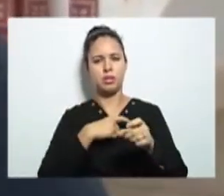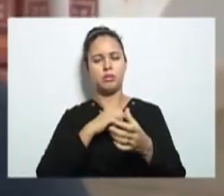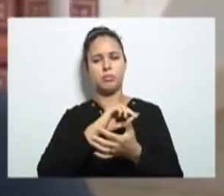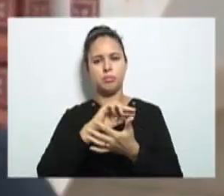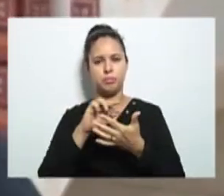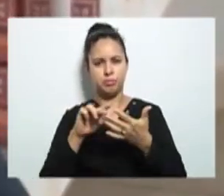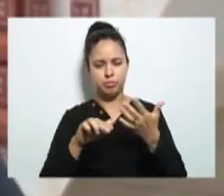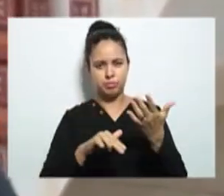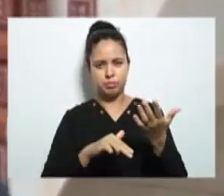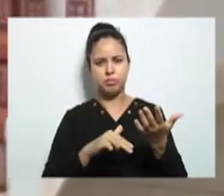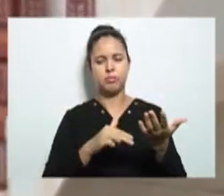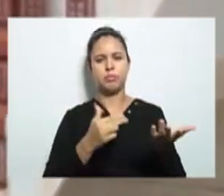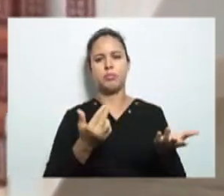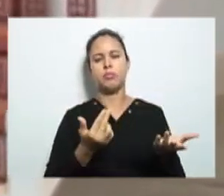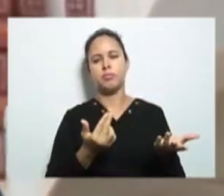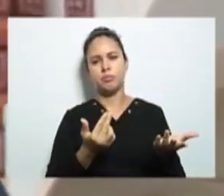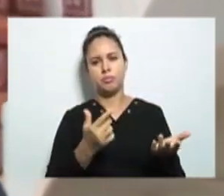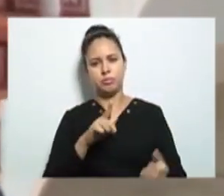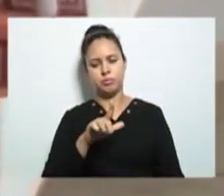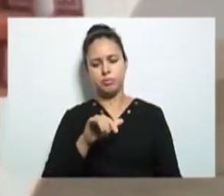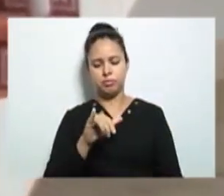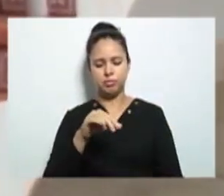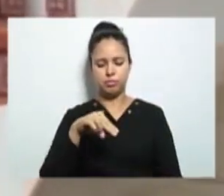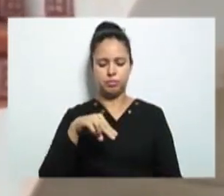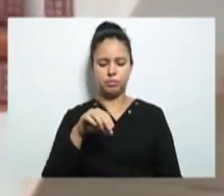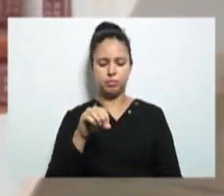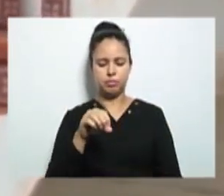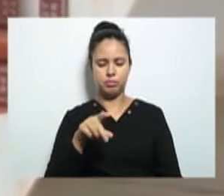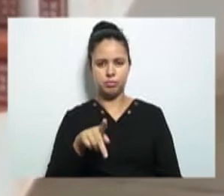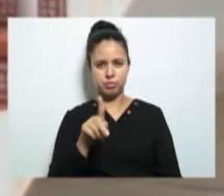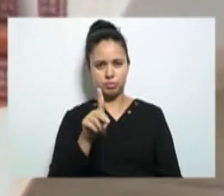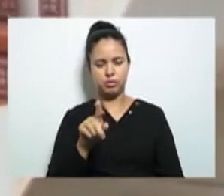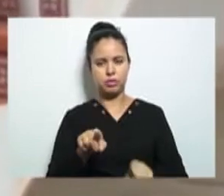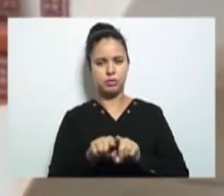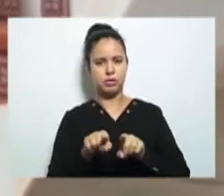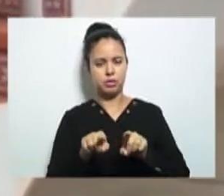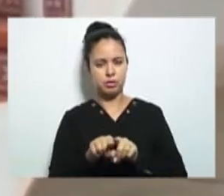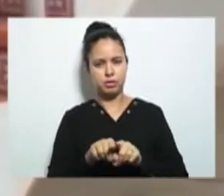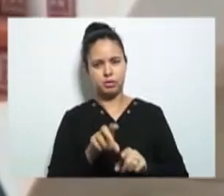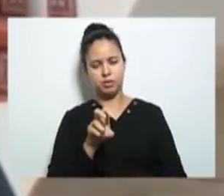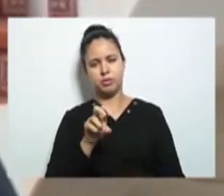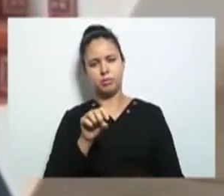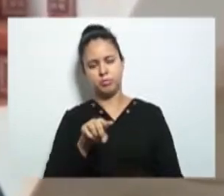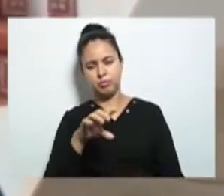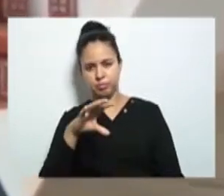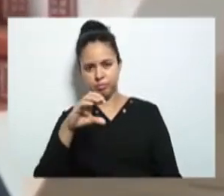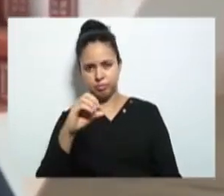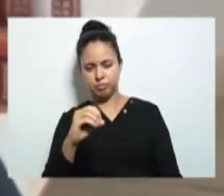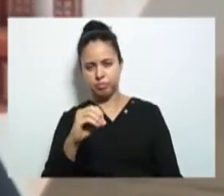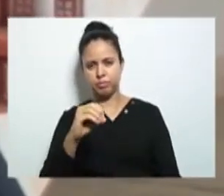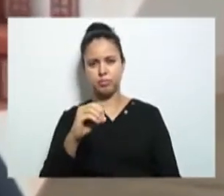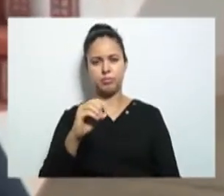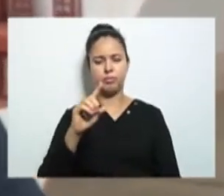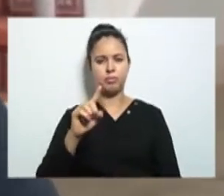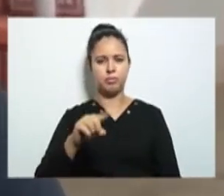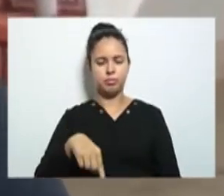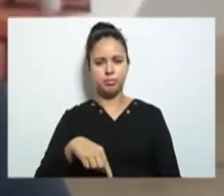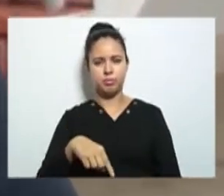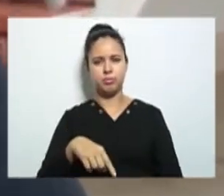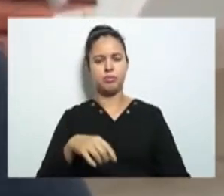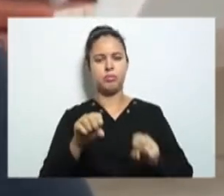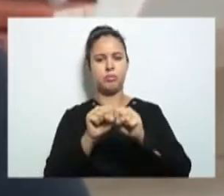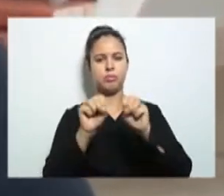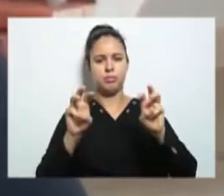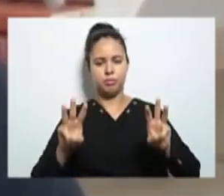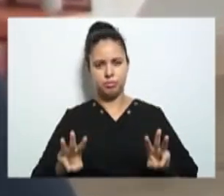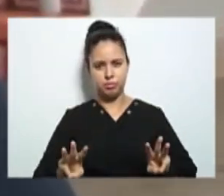o Linux Educacional 4.0, futuramente o 5.0, que é um software educacional